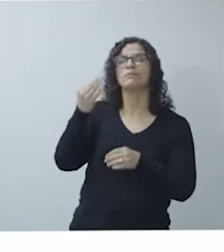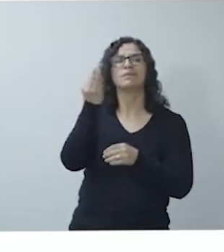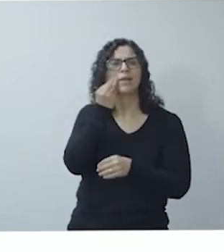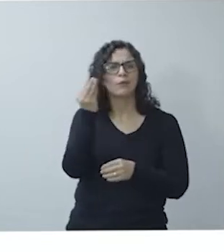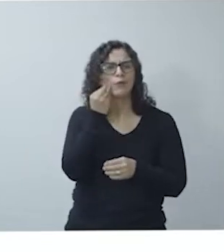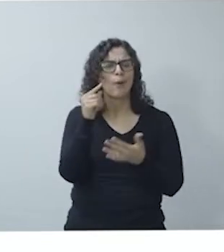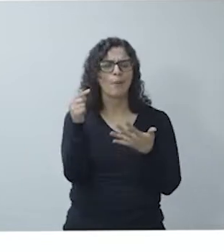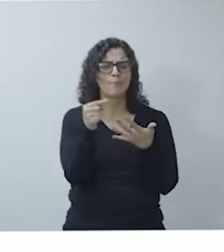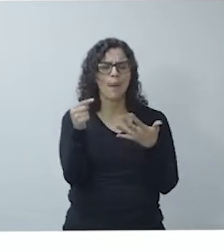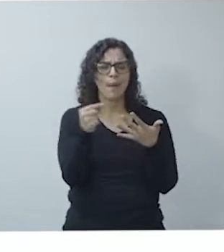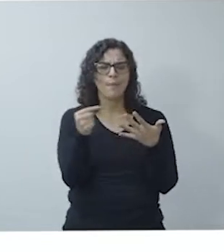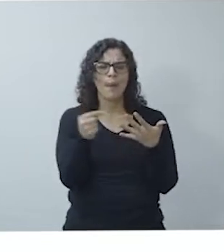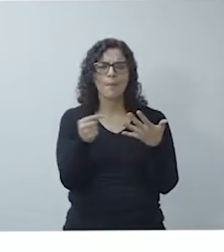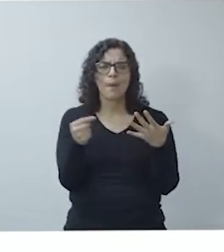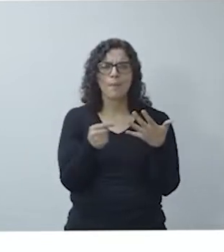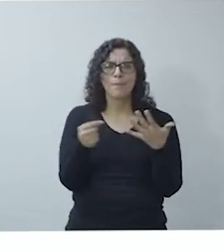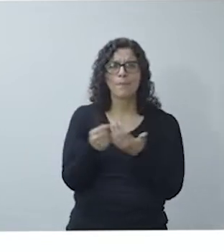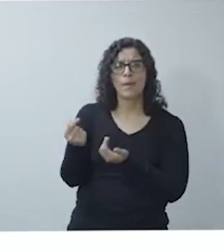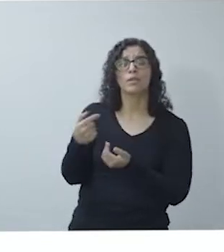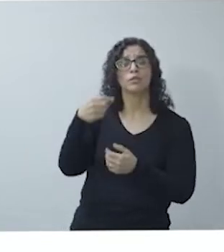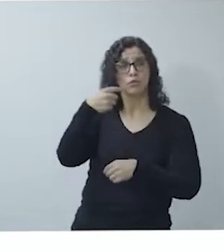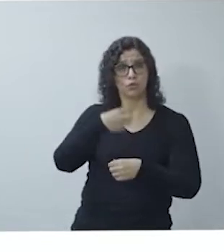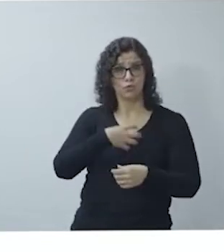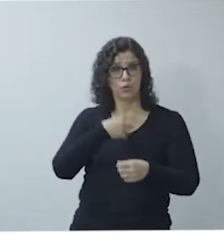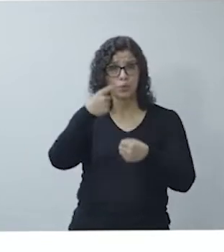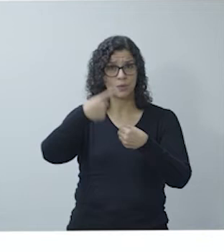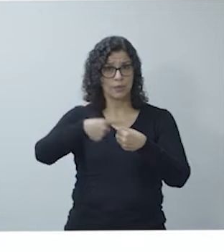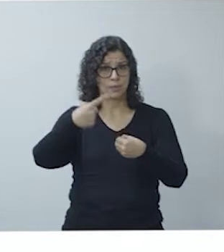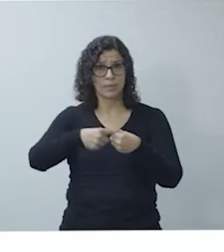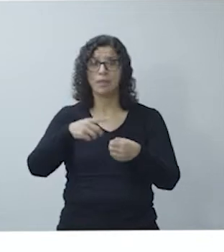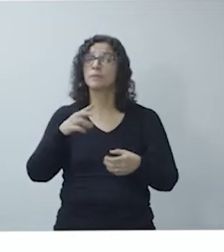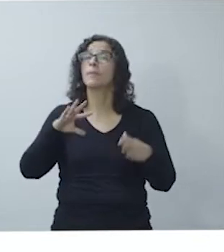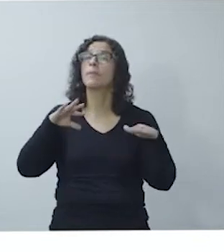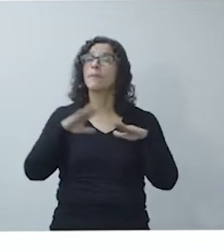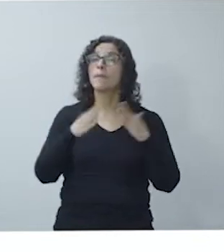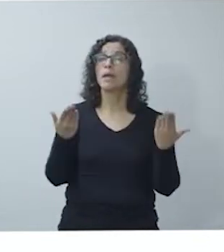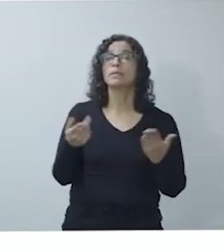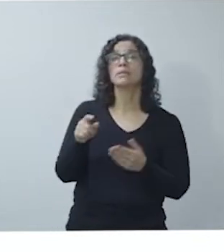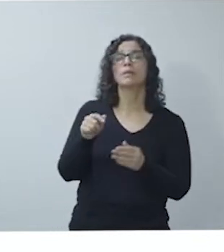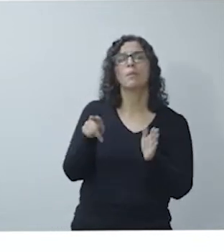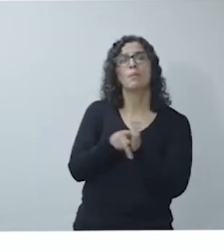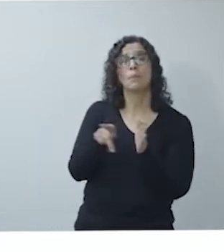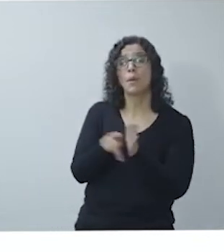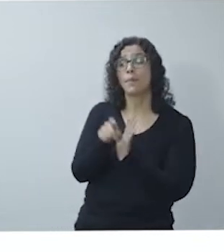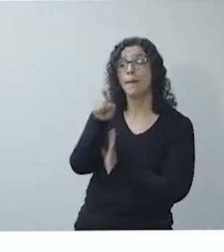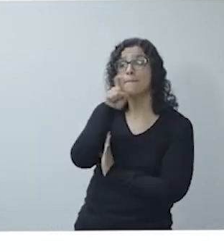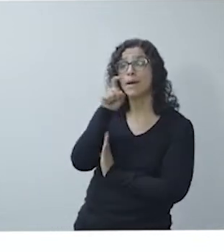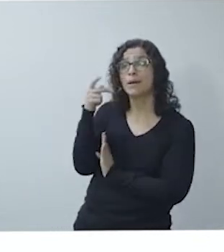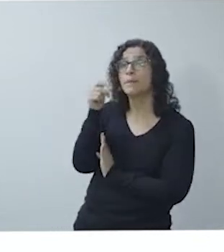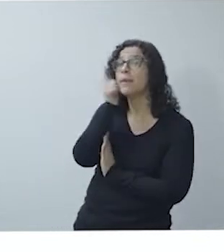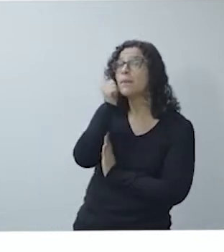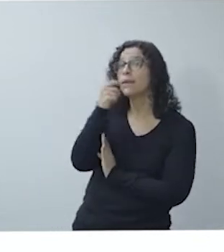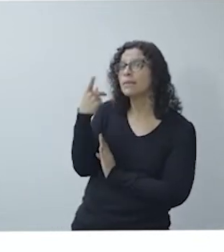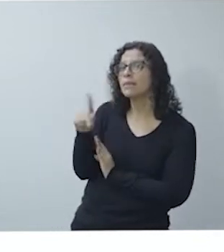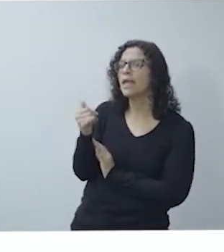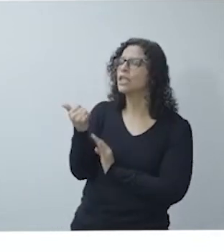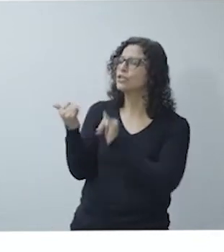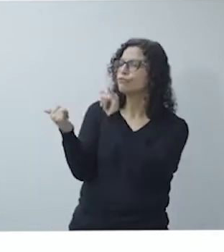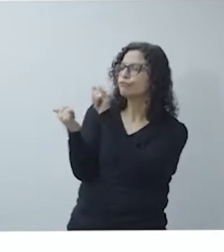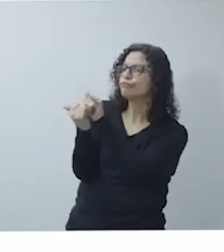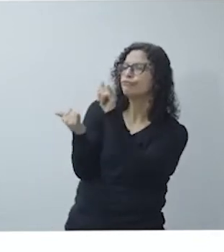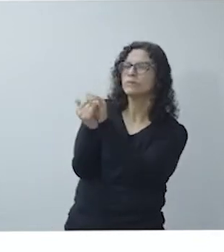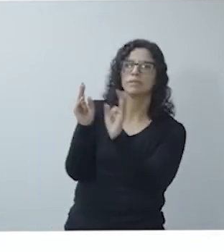tudo, juvenilmente, na cidade. A digníssima, sua progenitora,